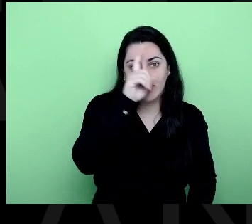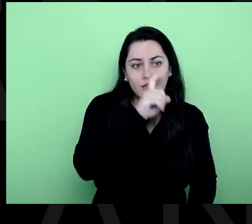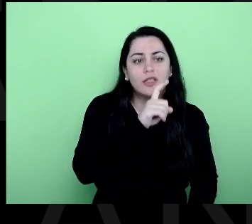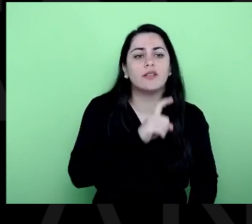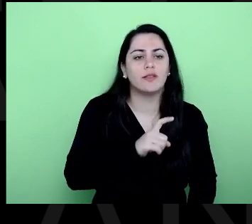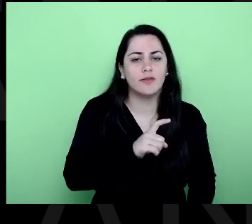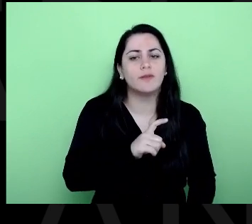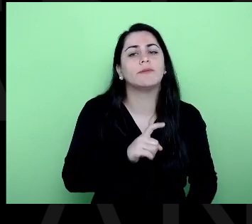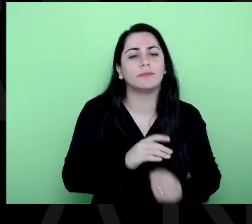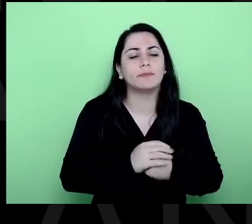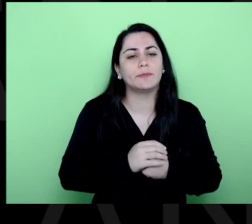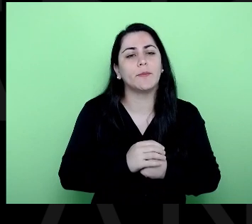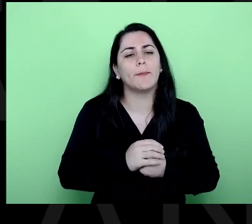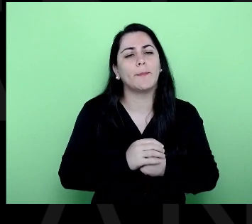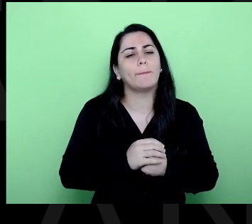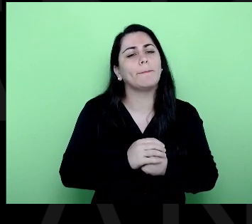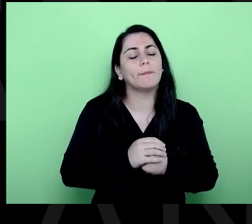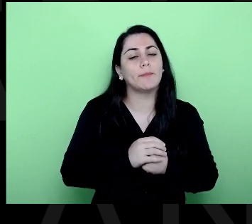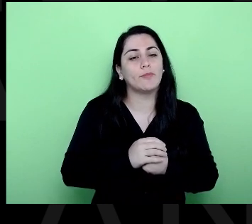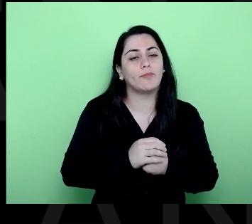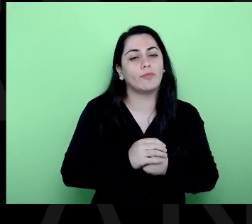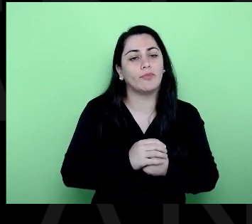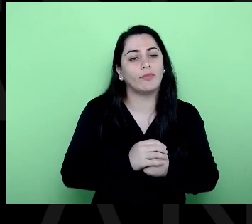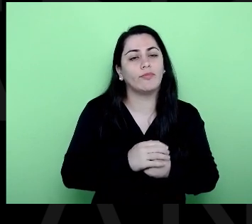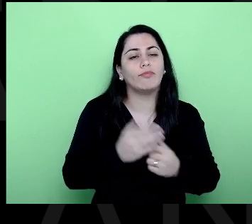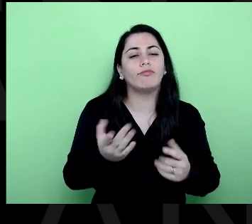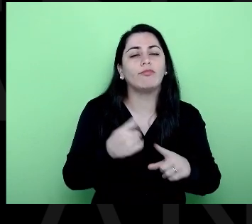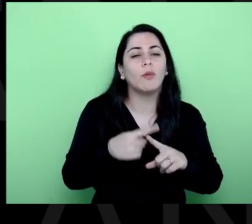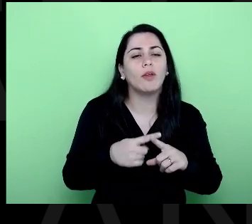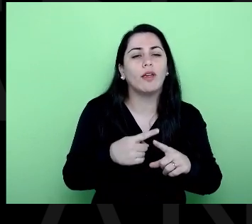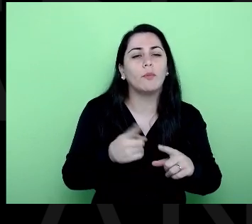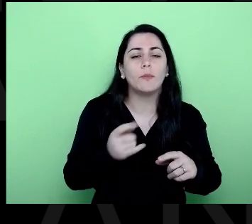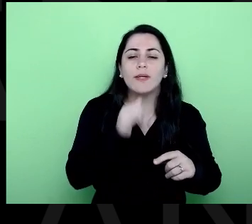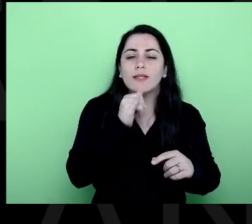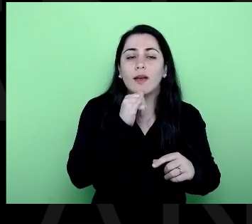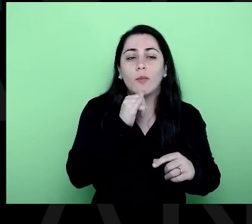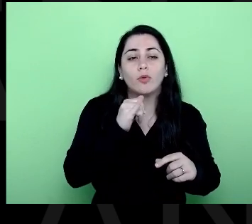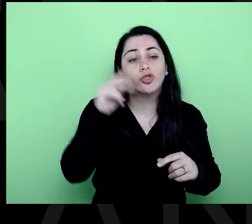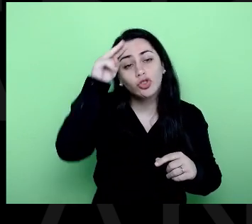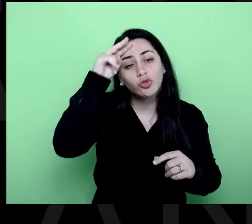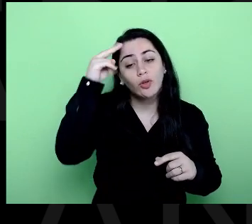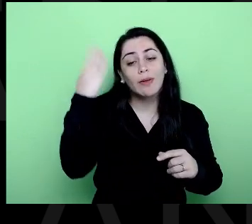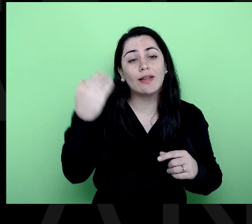há uma tentativa de aquele relato dos remédios que ela tomou.